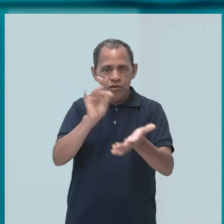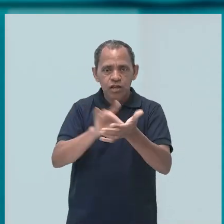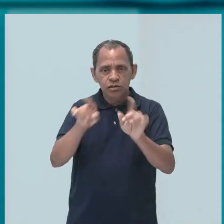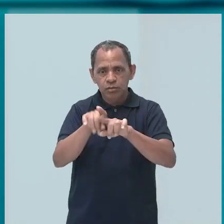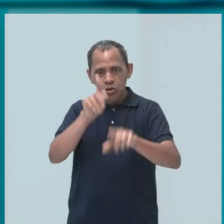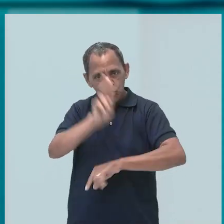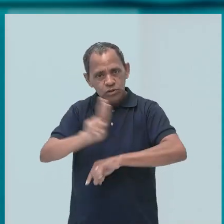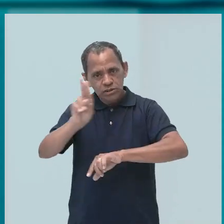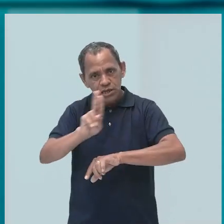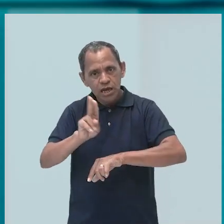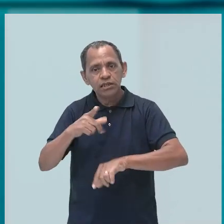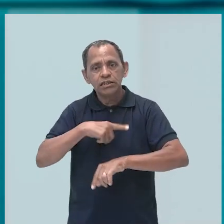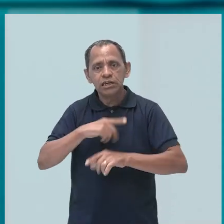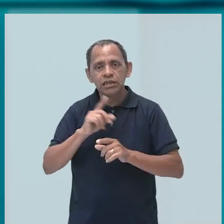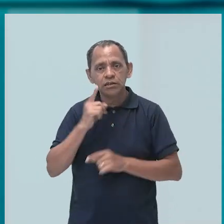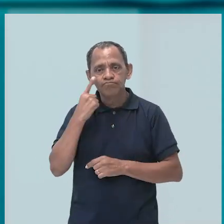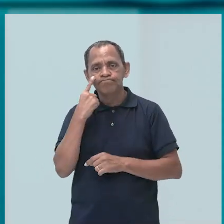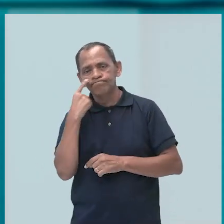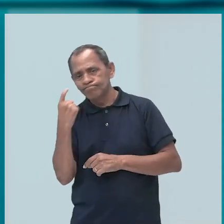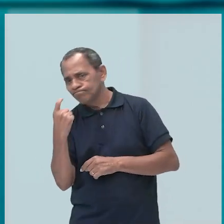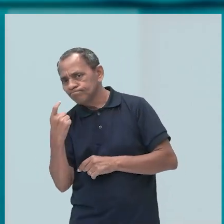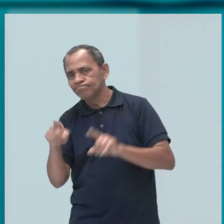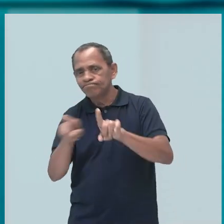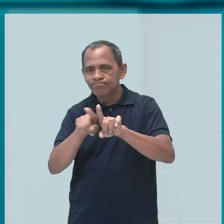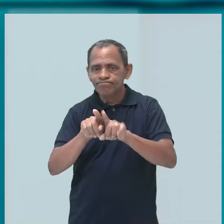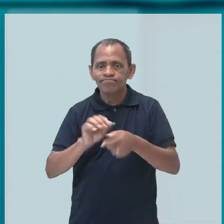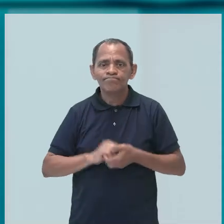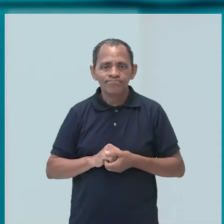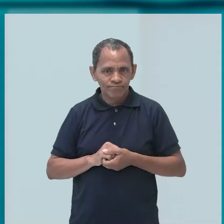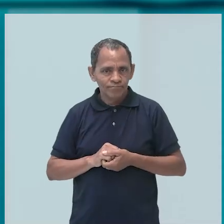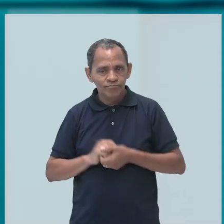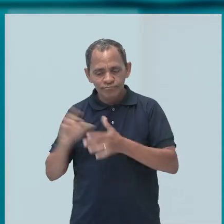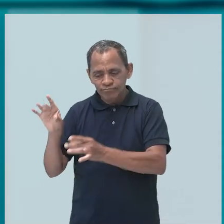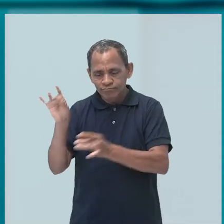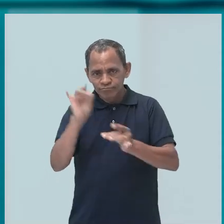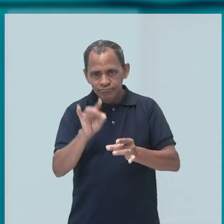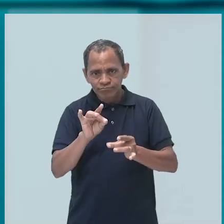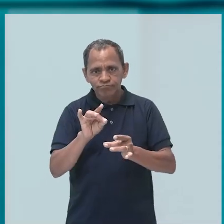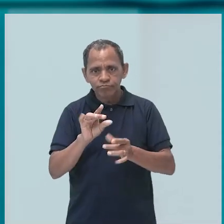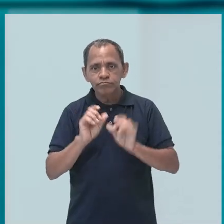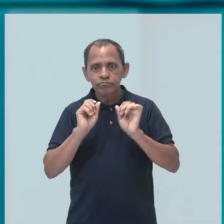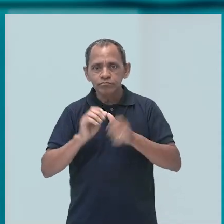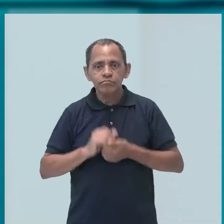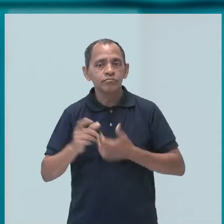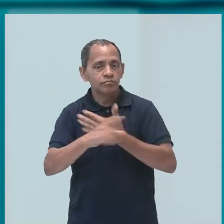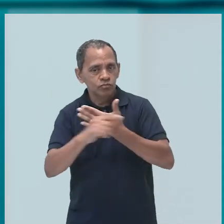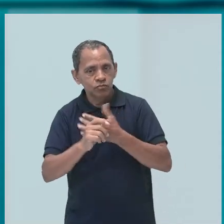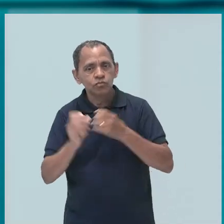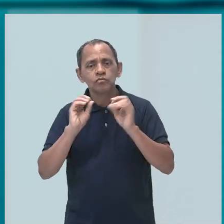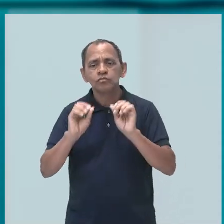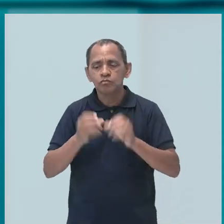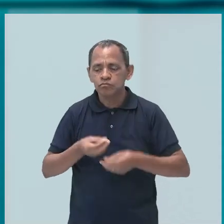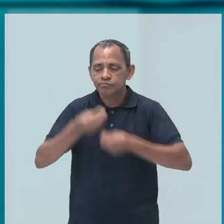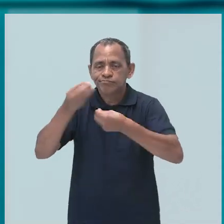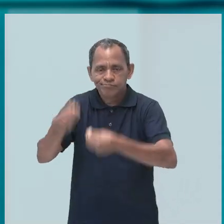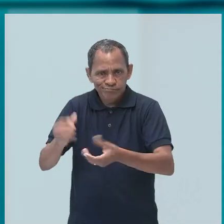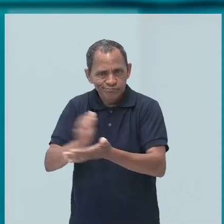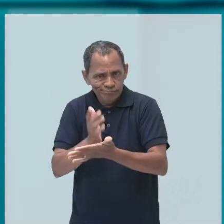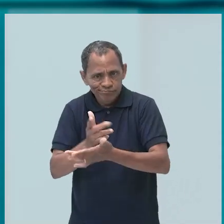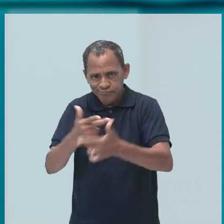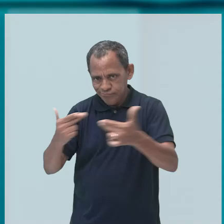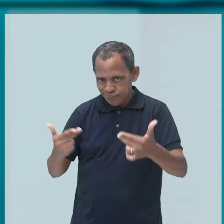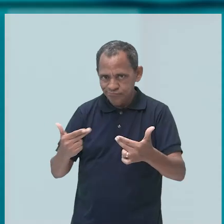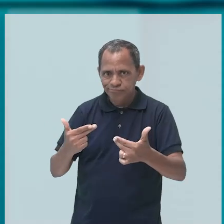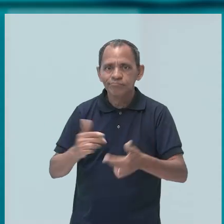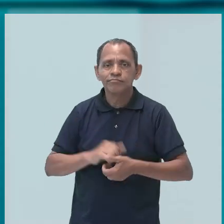são empregadas, elas têm uma intenção de significação. O autor que as emprega quer significar alguma